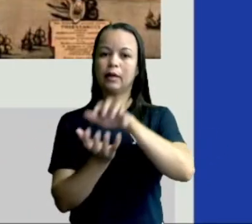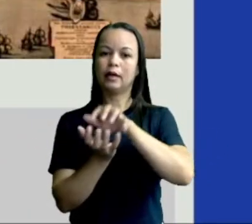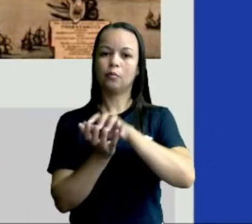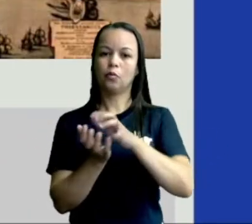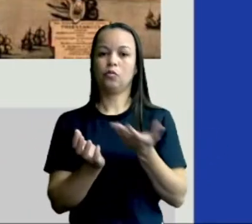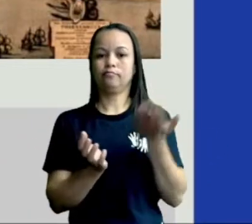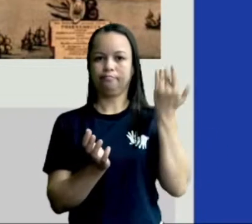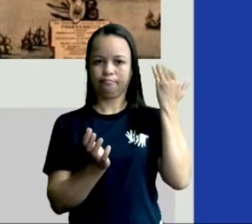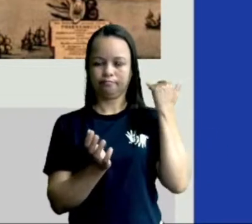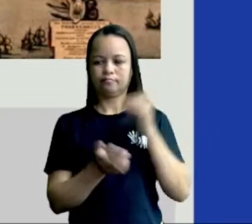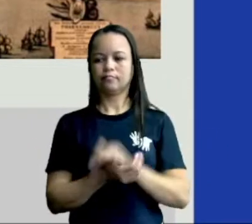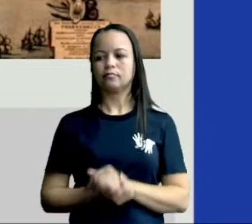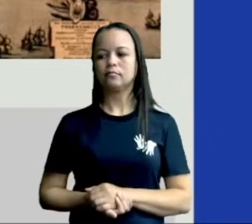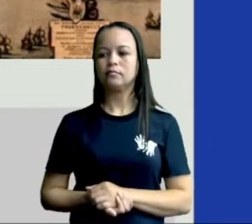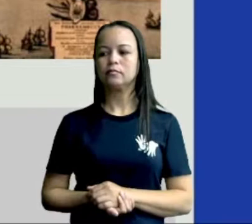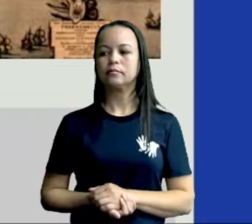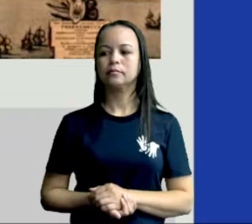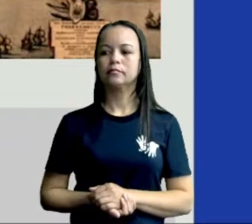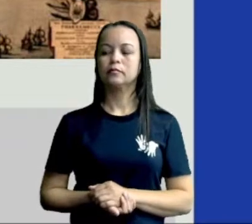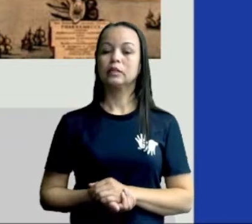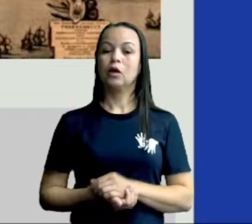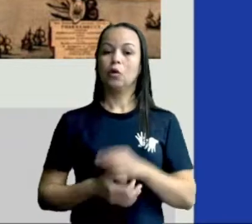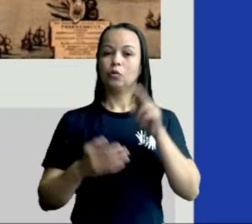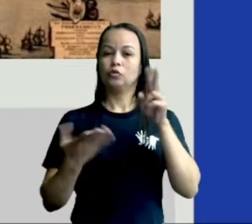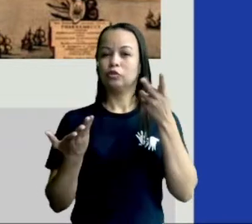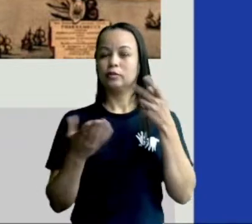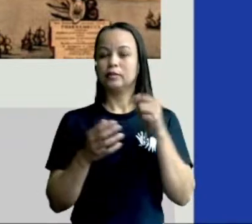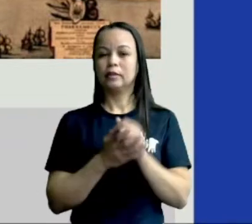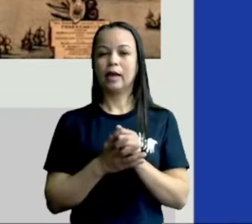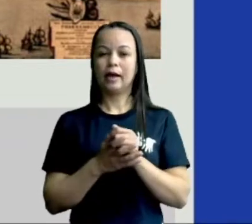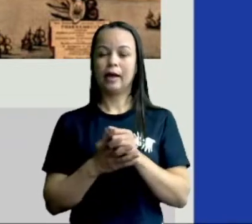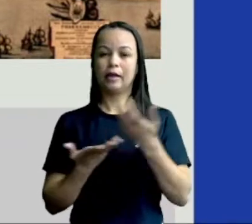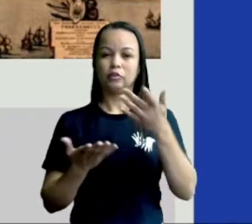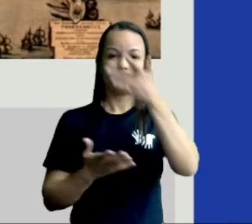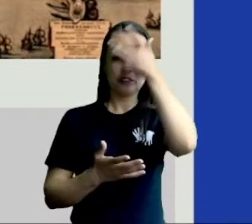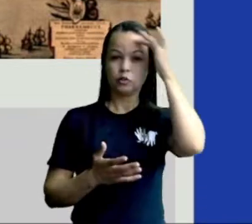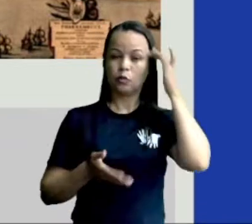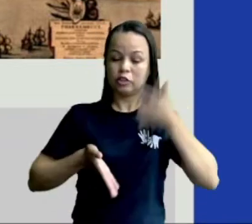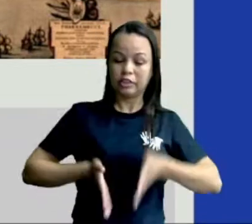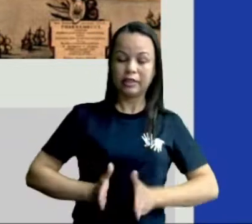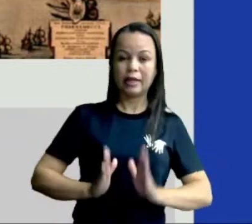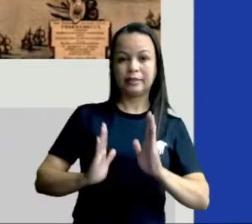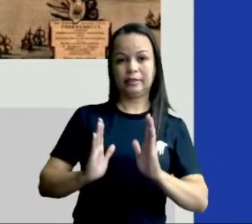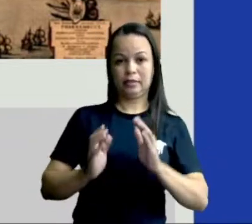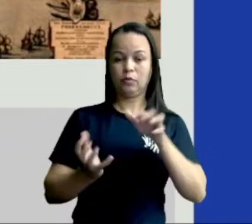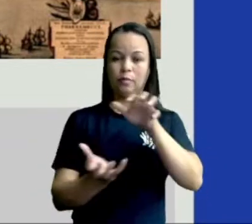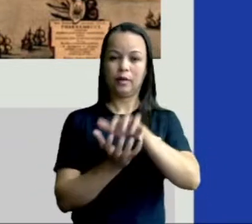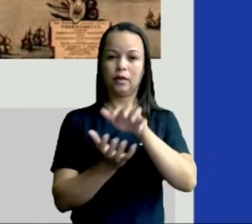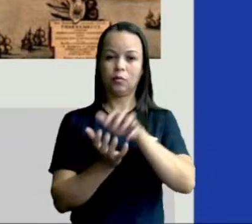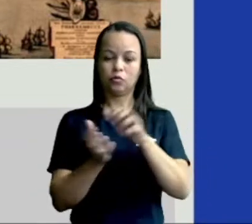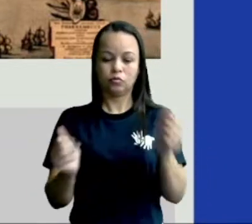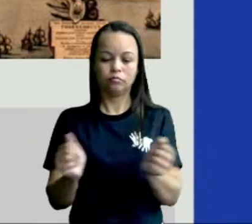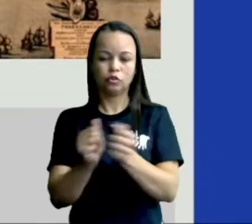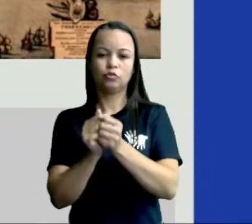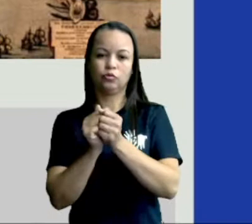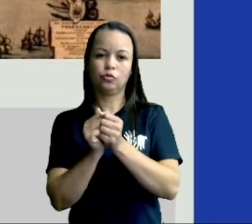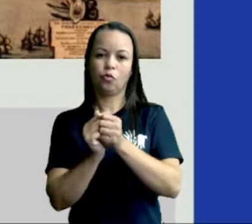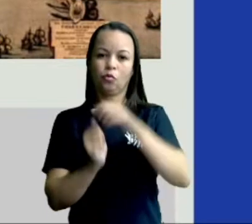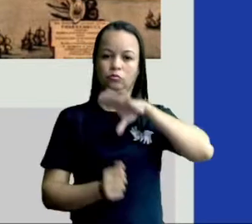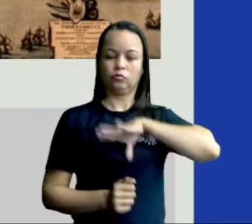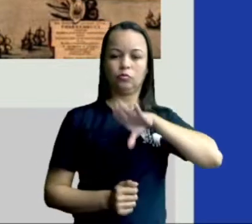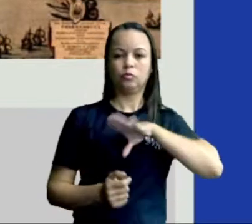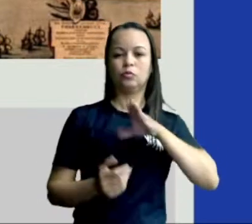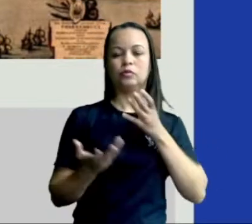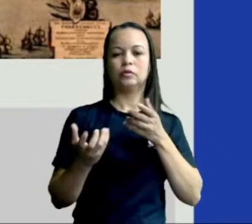seguir. Os nativos, aqueles nascidos em Pernambuco, junto com os portugueses,